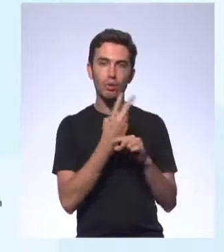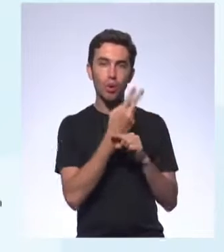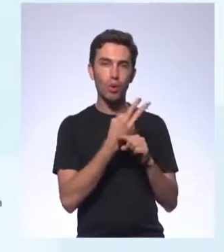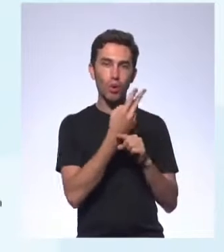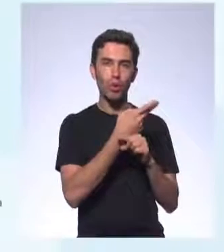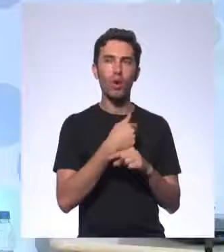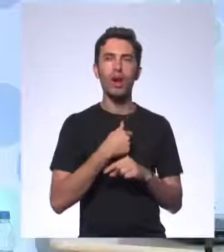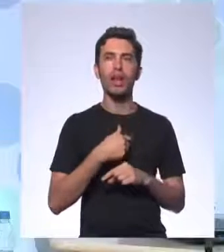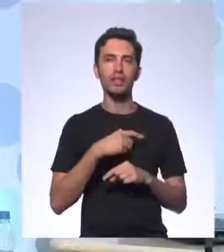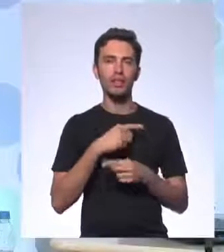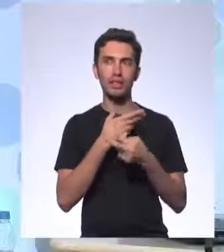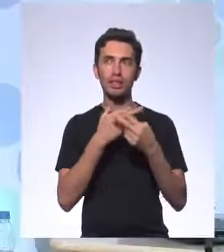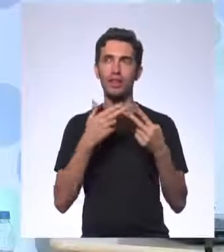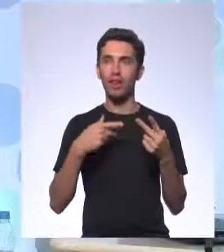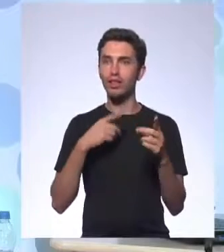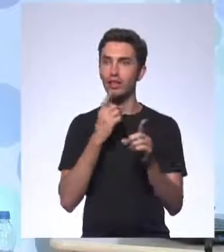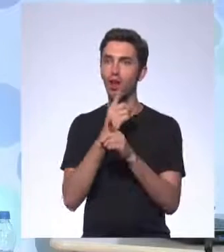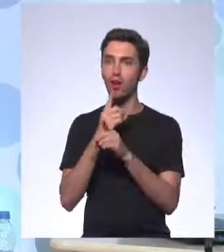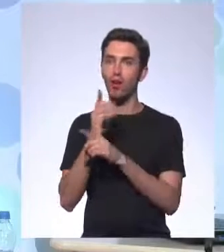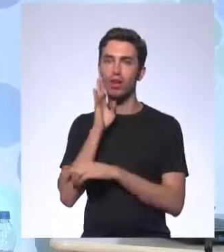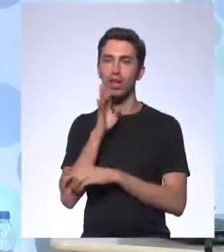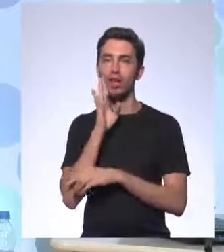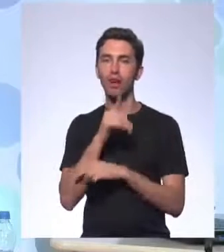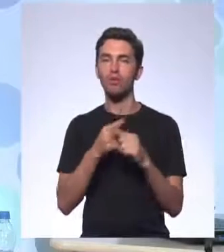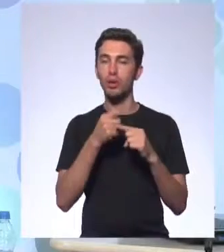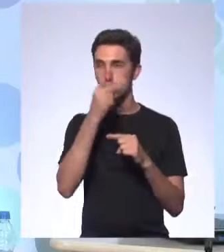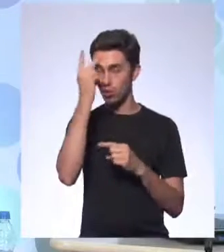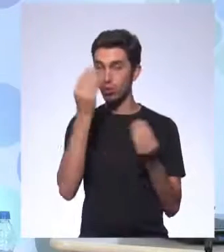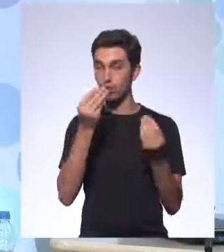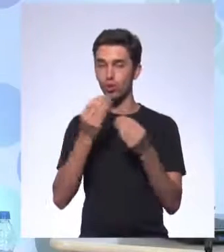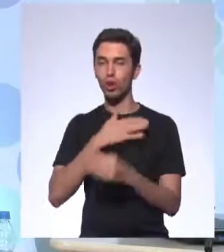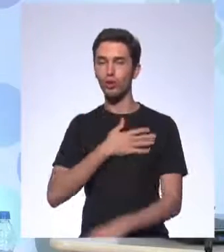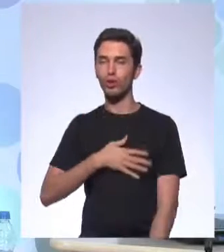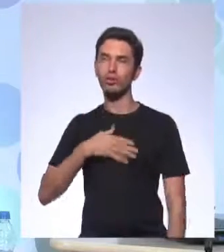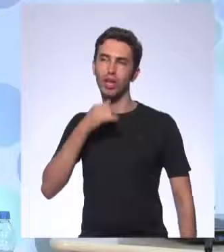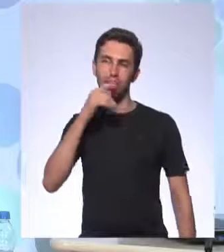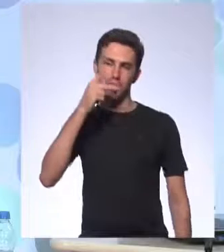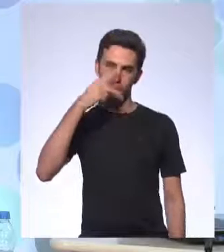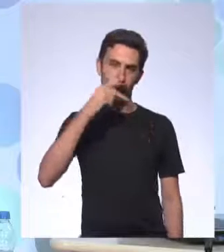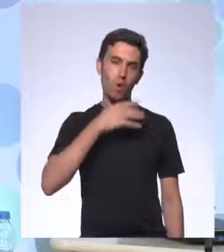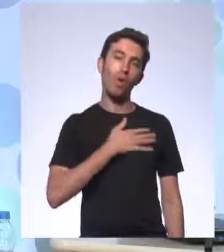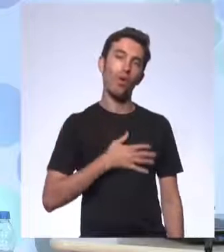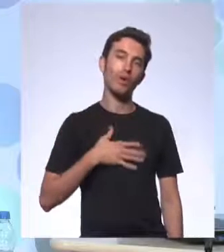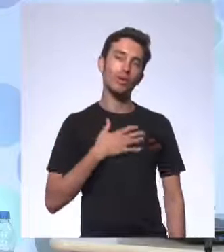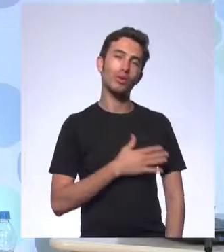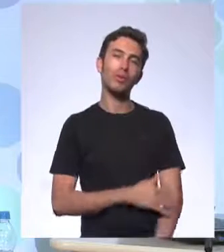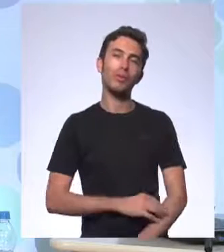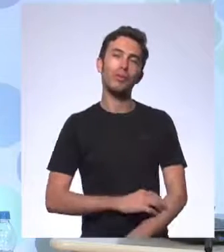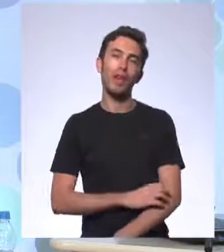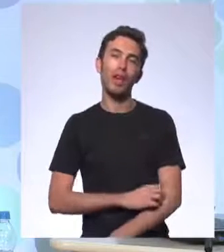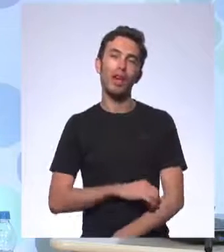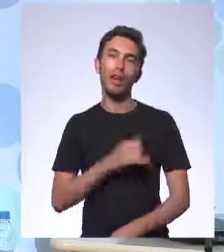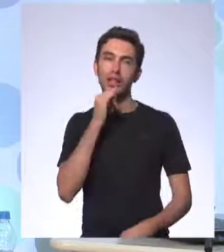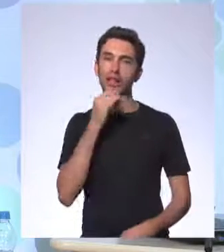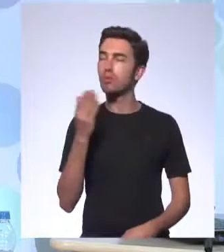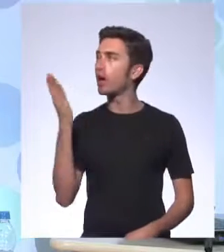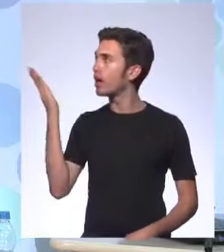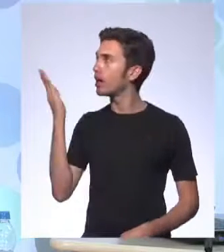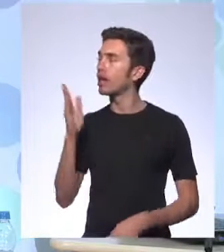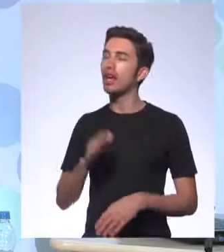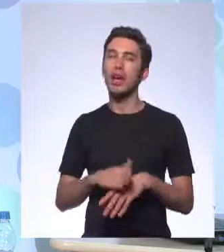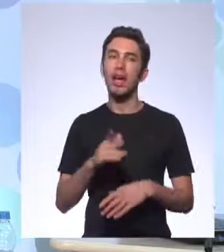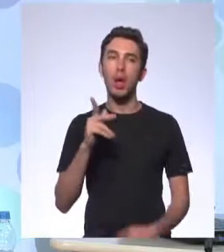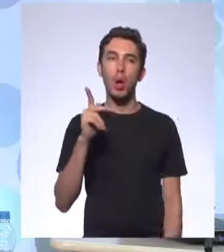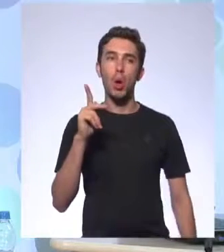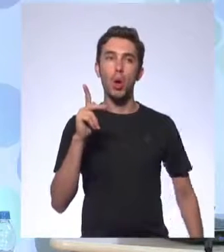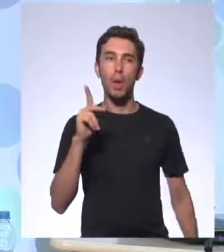não dá para explanar tudo. Mas eu queria colocar para você o exemplo de Pleiades, que é uma constelação que a gente aparentemente vê ali que